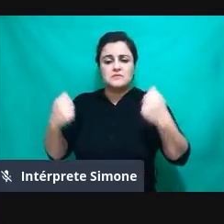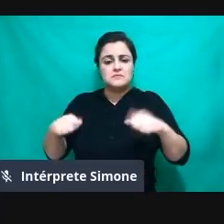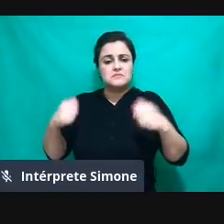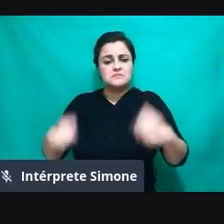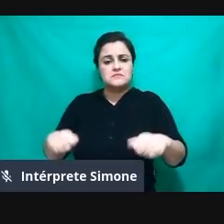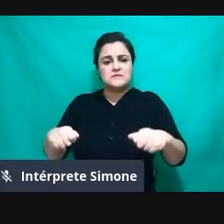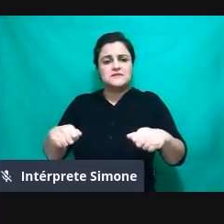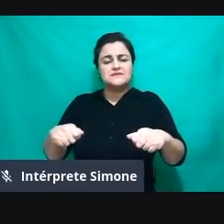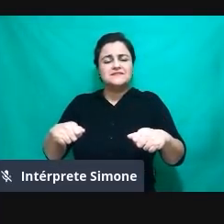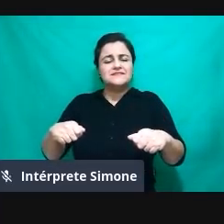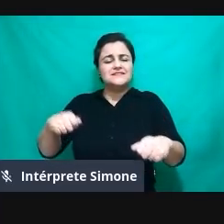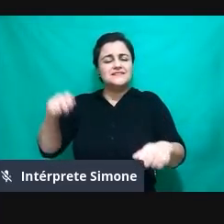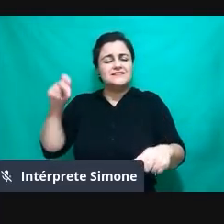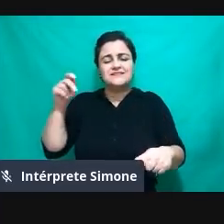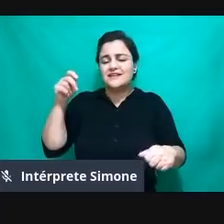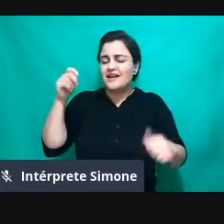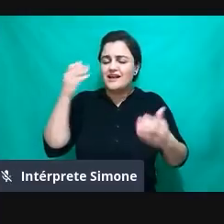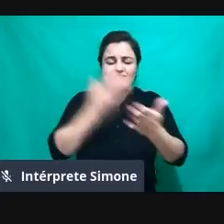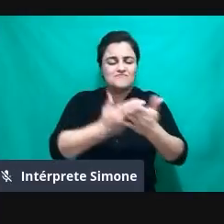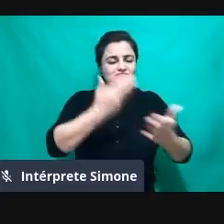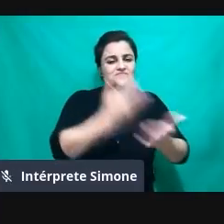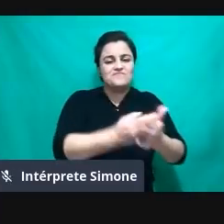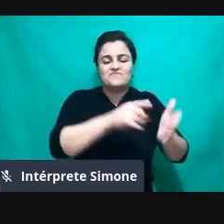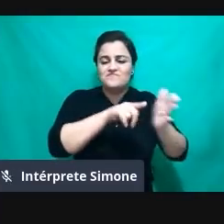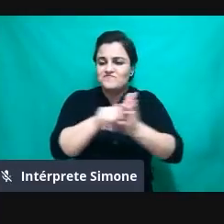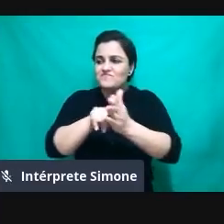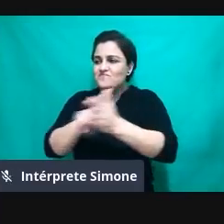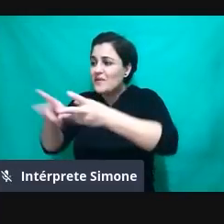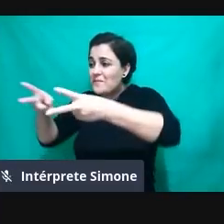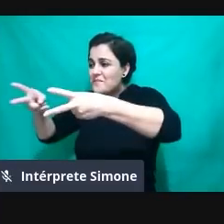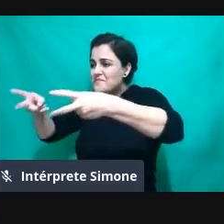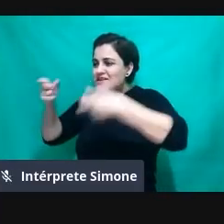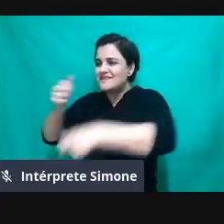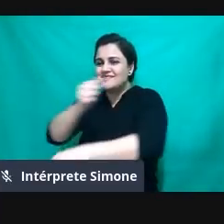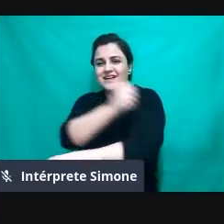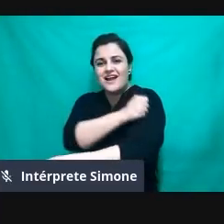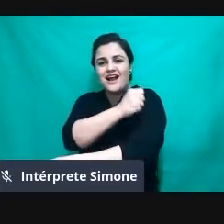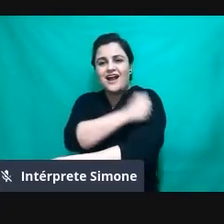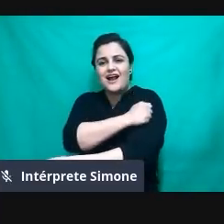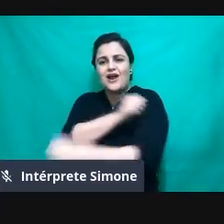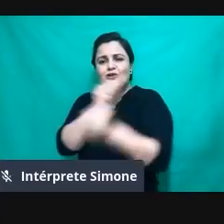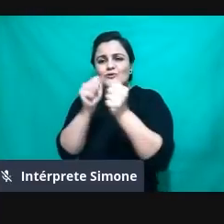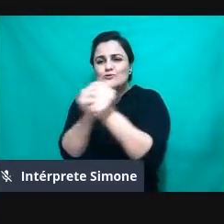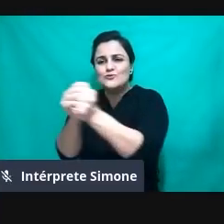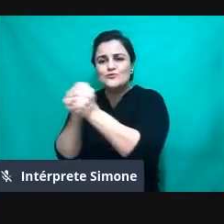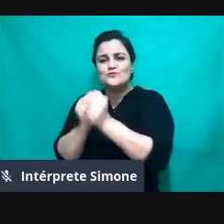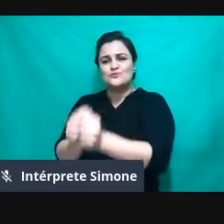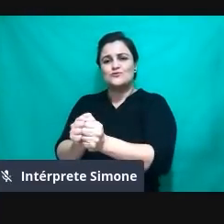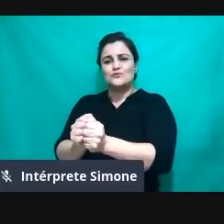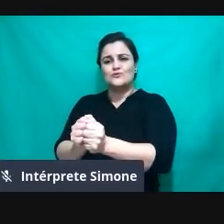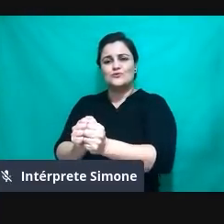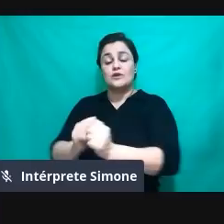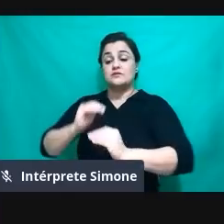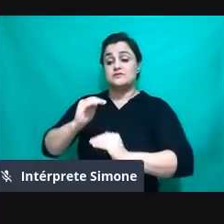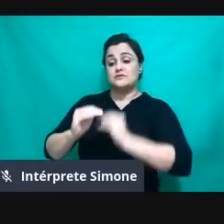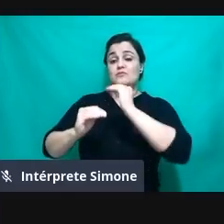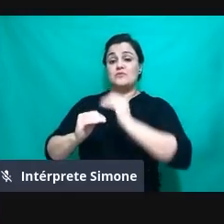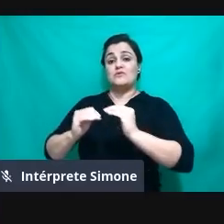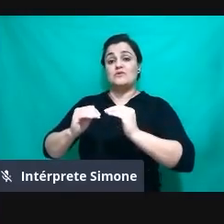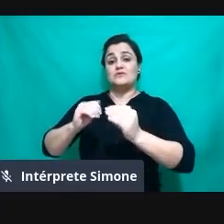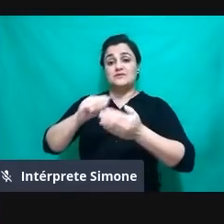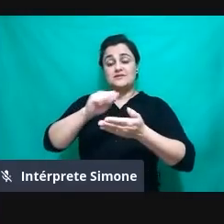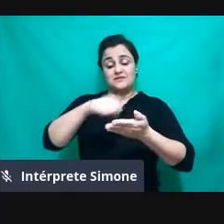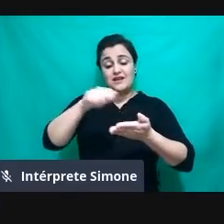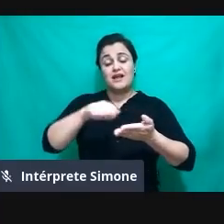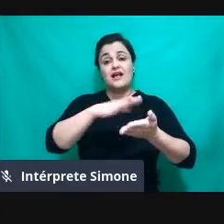investigativo desse aluno. Esse vai ser o processo da avaliação, né? A gente não pode esquecer que quando a gente está trabalhando com a criança